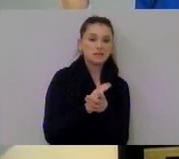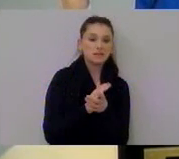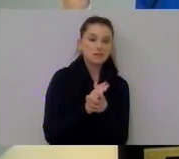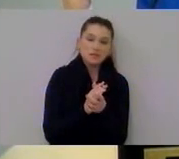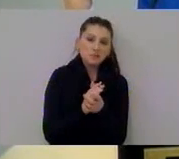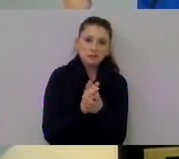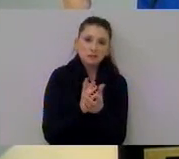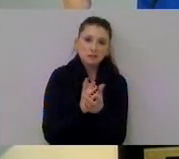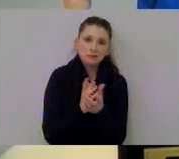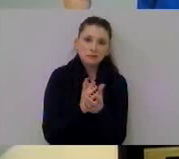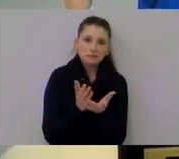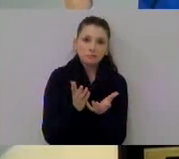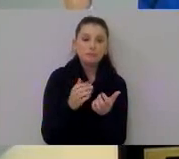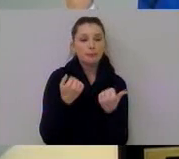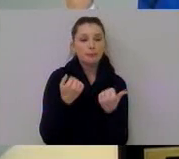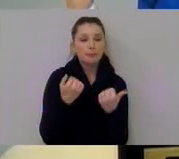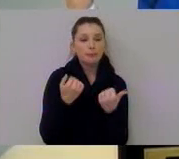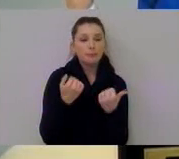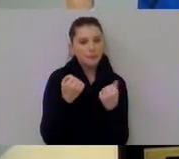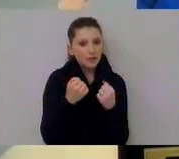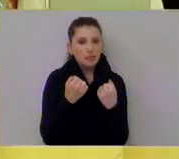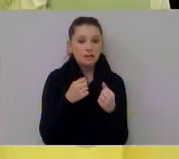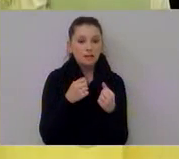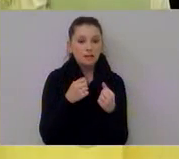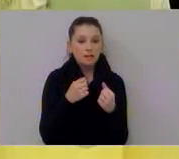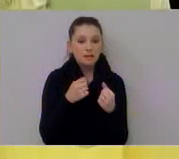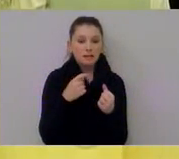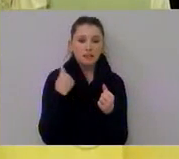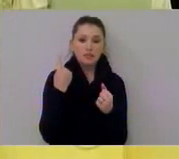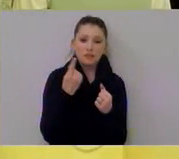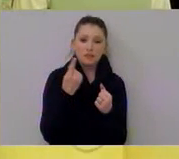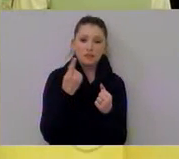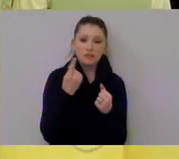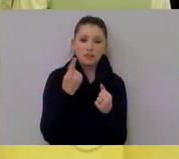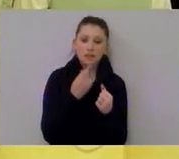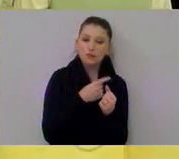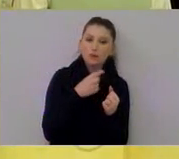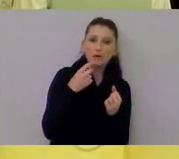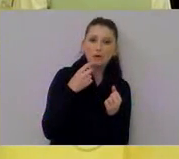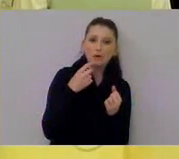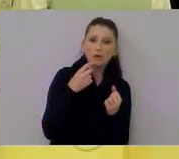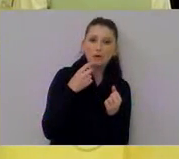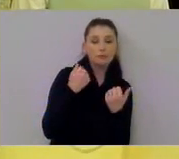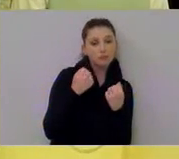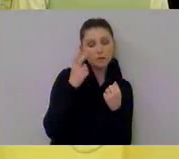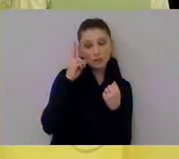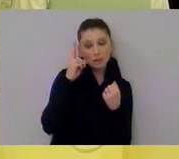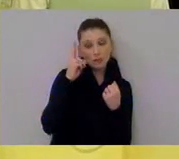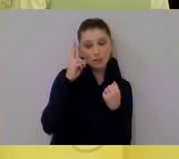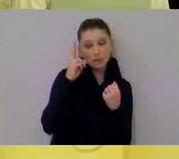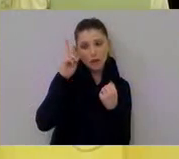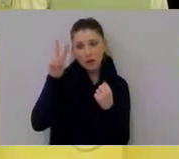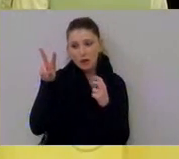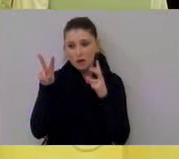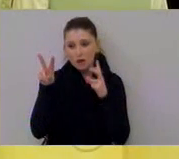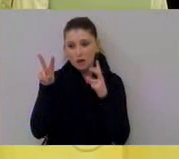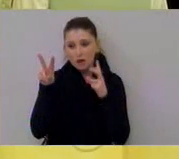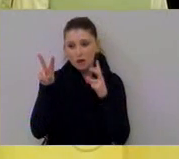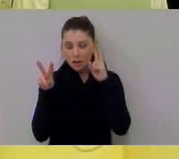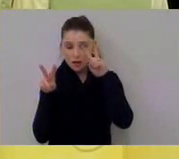só observa e tem uma visão. Mas se a gente chega aqui e vocês